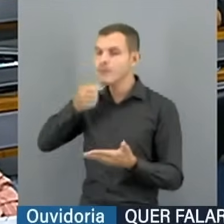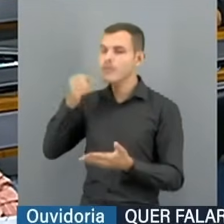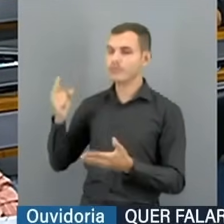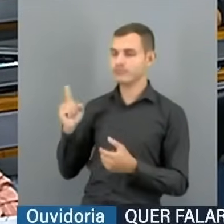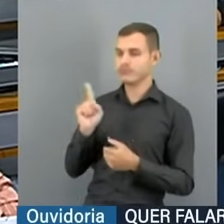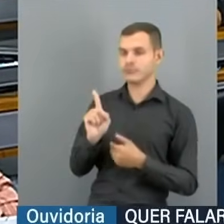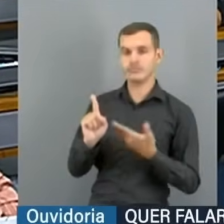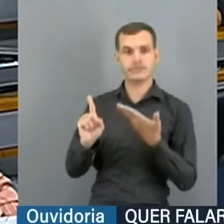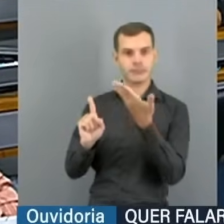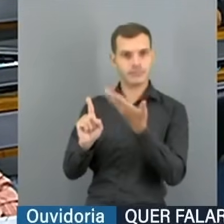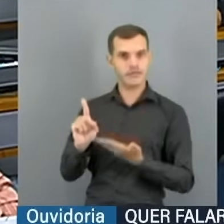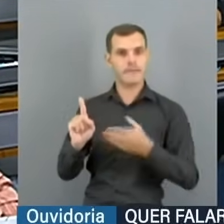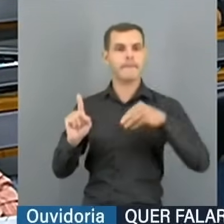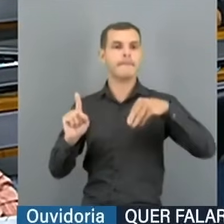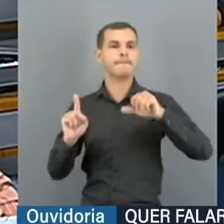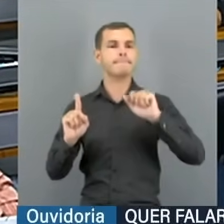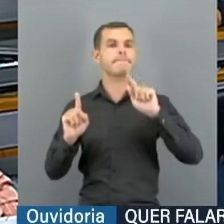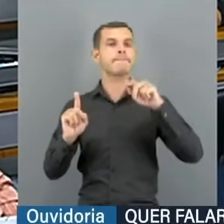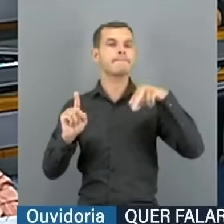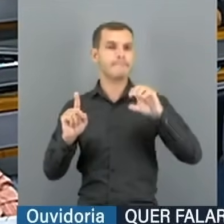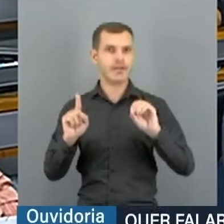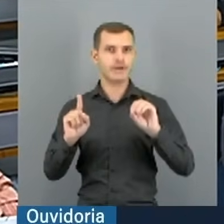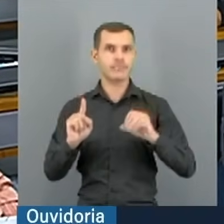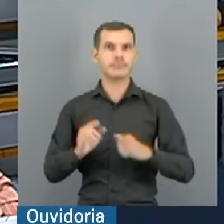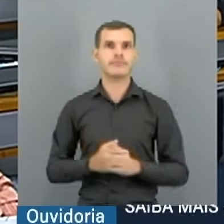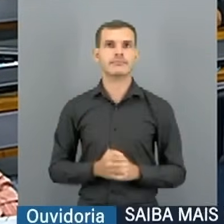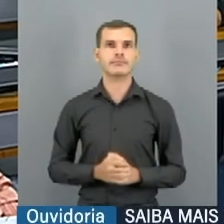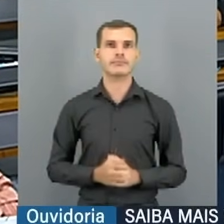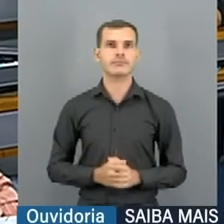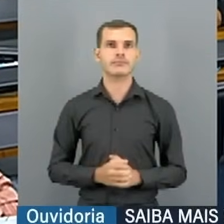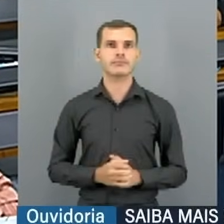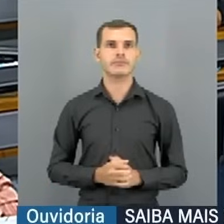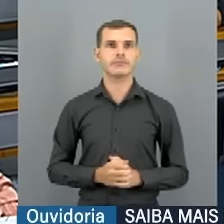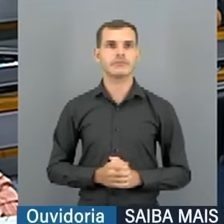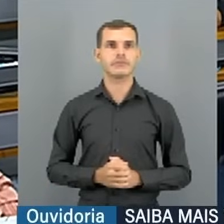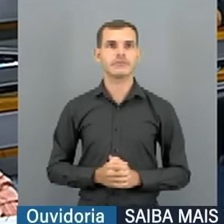presidente. Metrosexual. Não é aquilo.